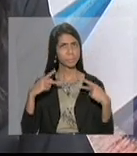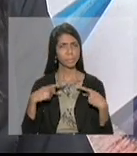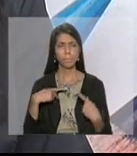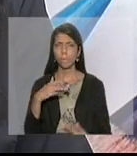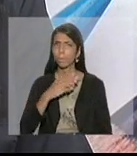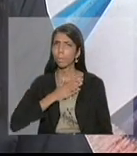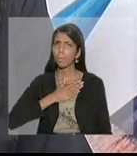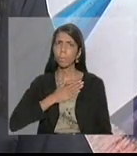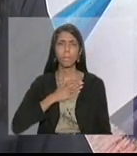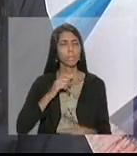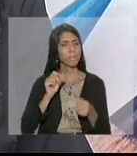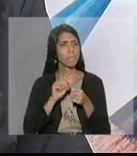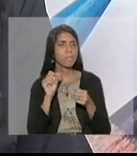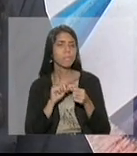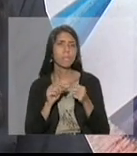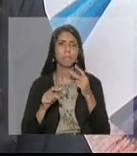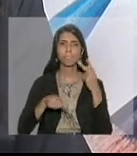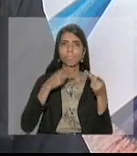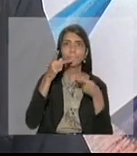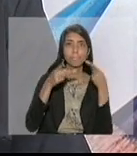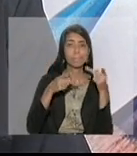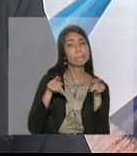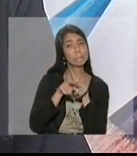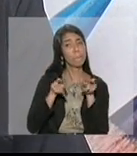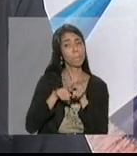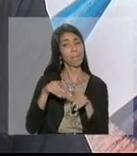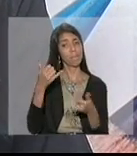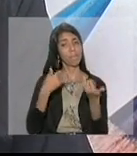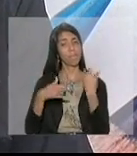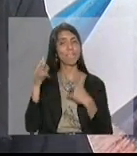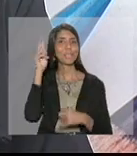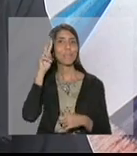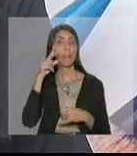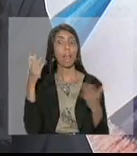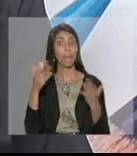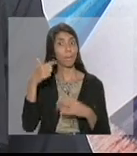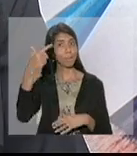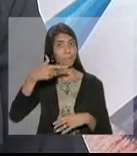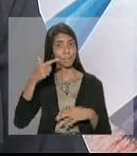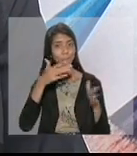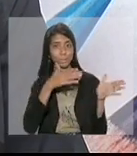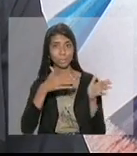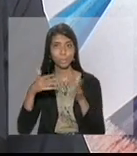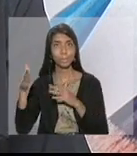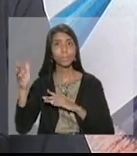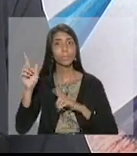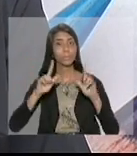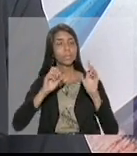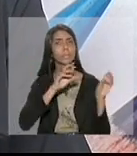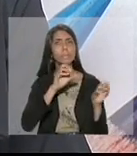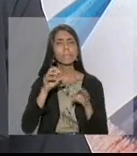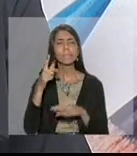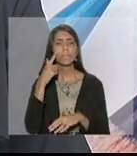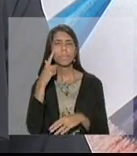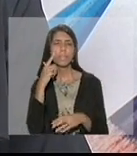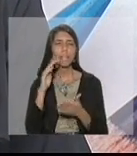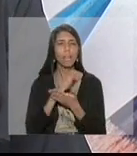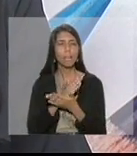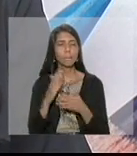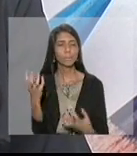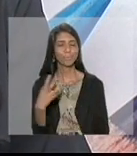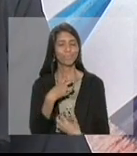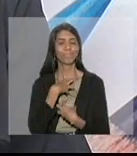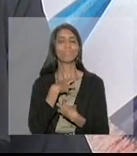humano gosta de fazer, contar e ouvir histórias. Nós estamos no segundo bloco do Educação discutindo algumas que